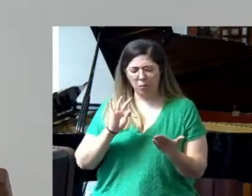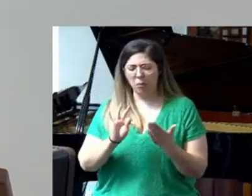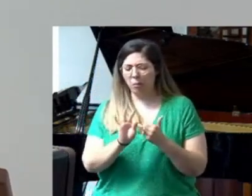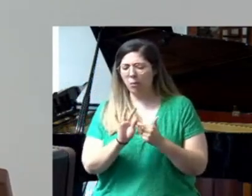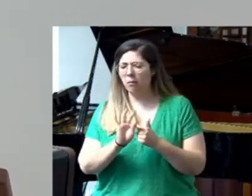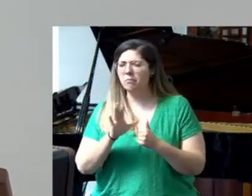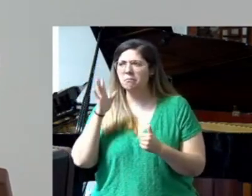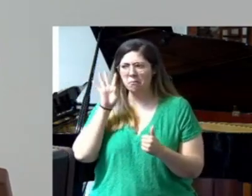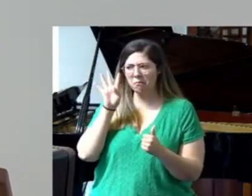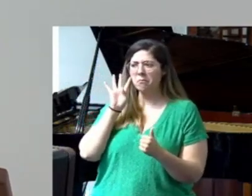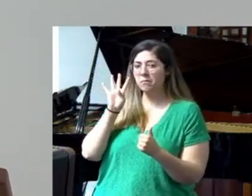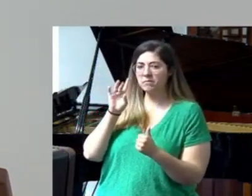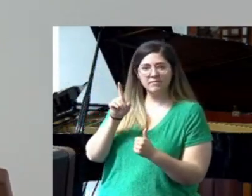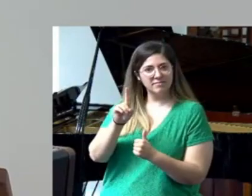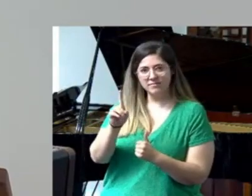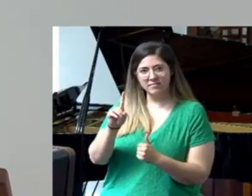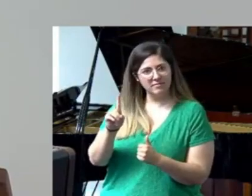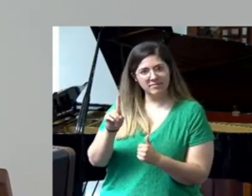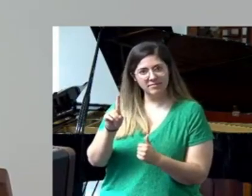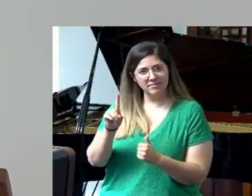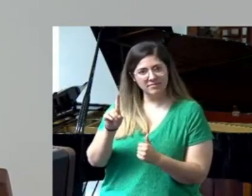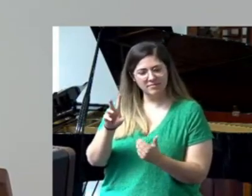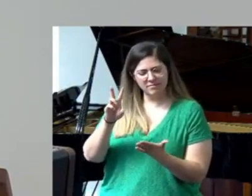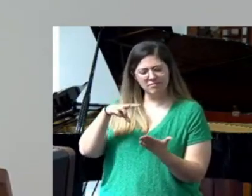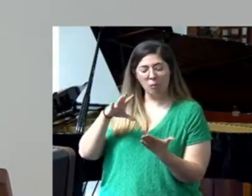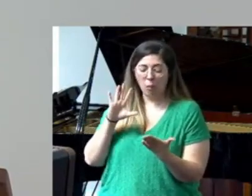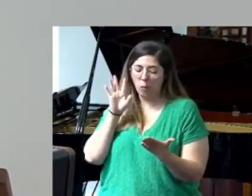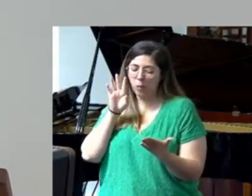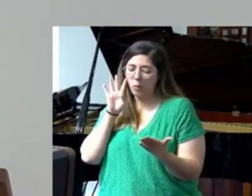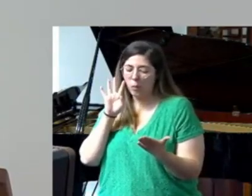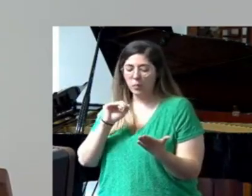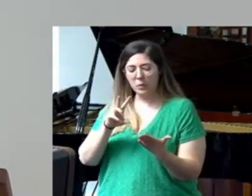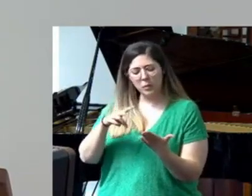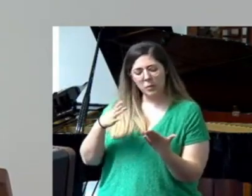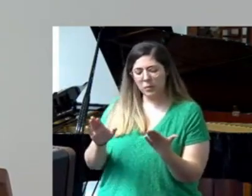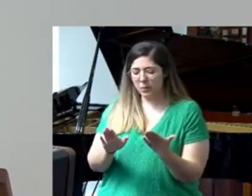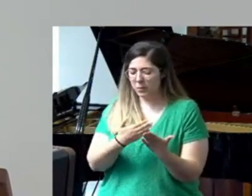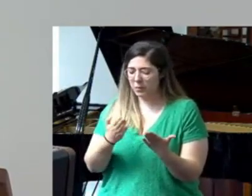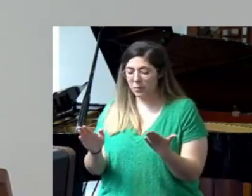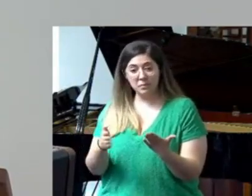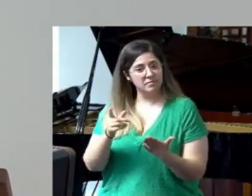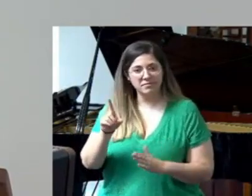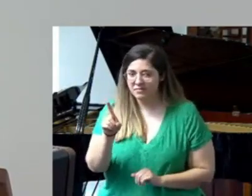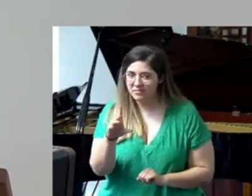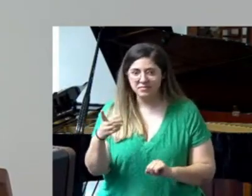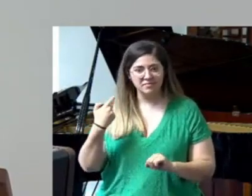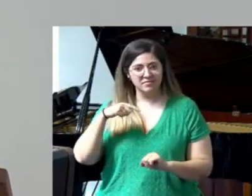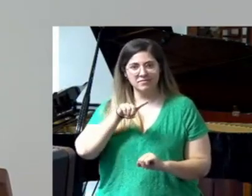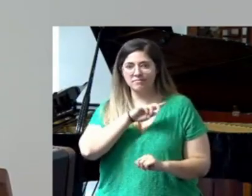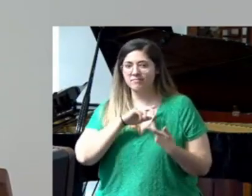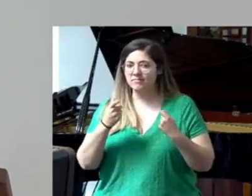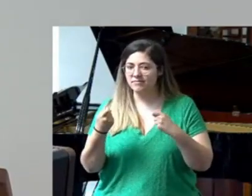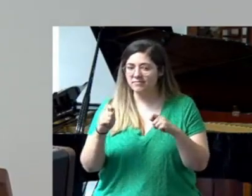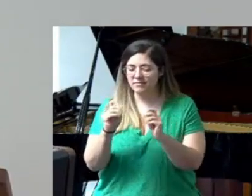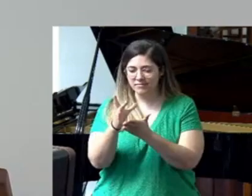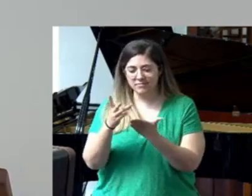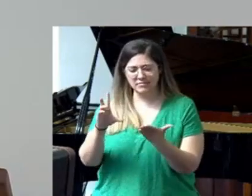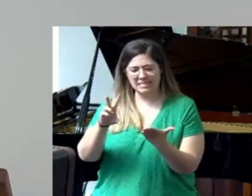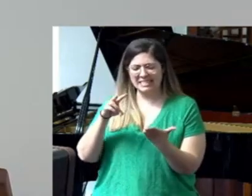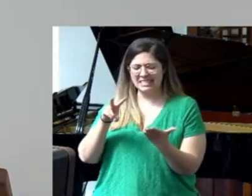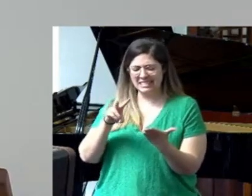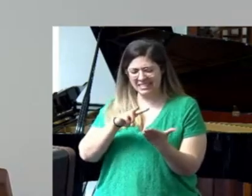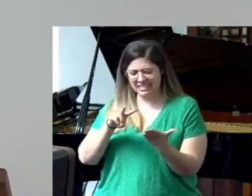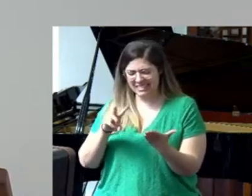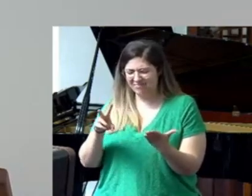legais. Essa não é a perspectiva da leitura da Bíblia. A perspectiva da leitura da Bíblia é: eu vou ler para que isso seja